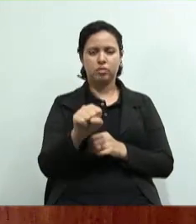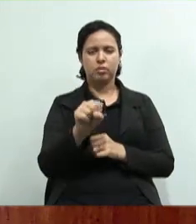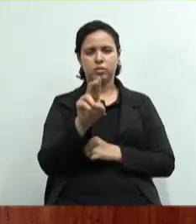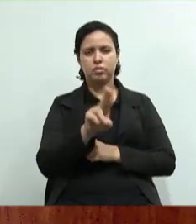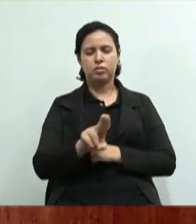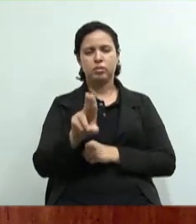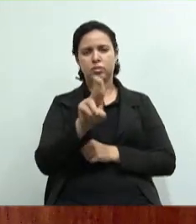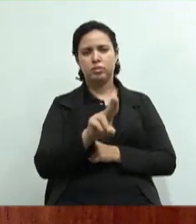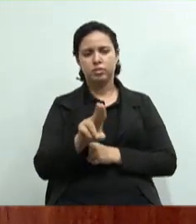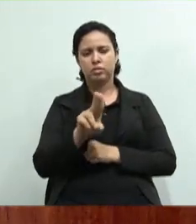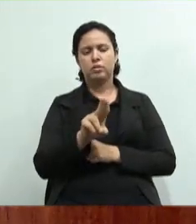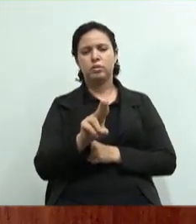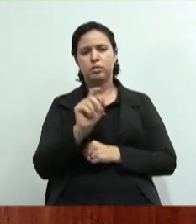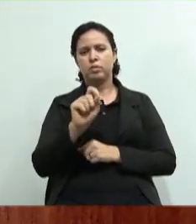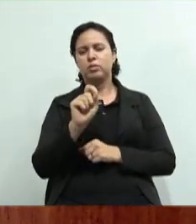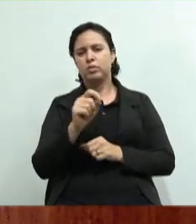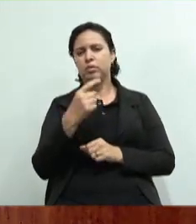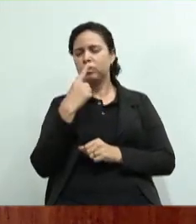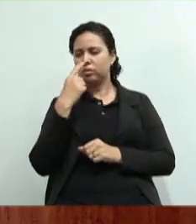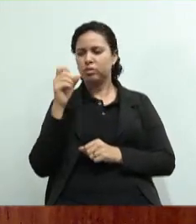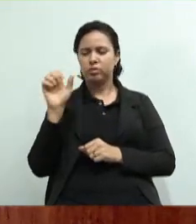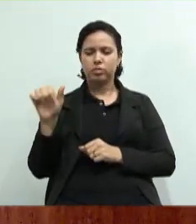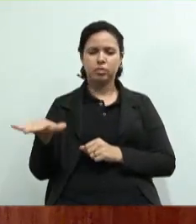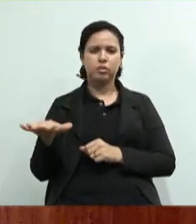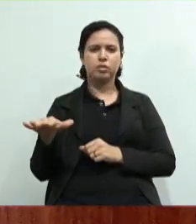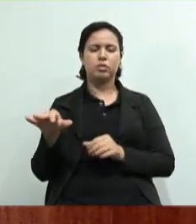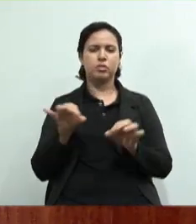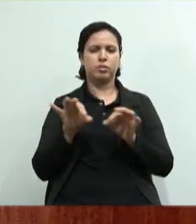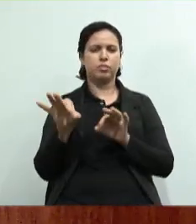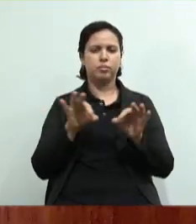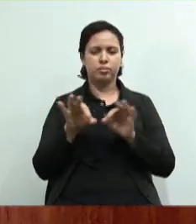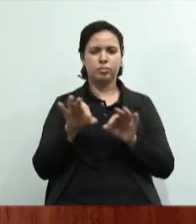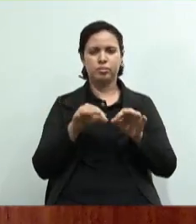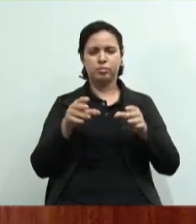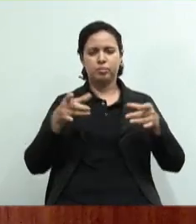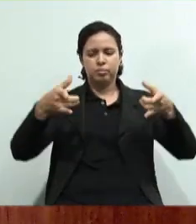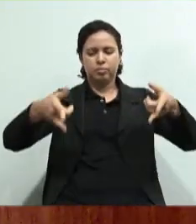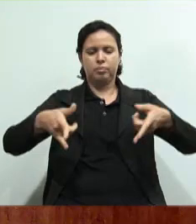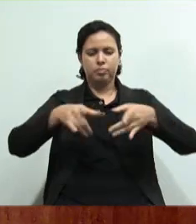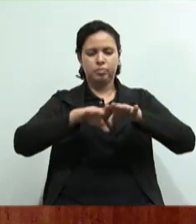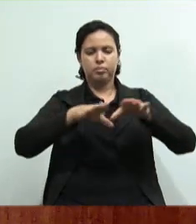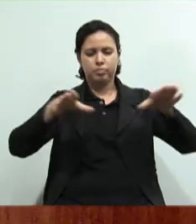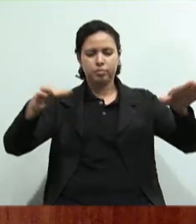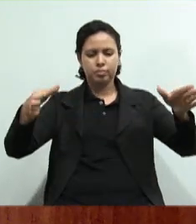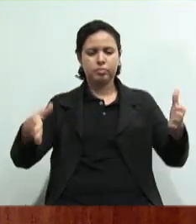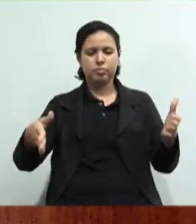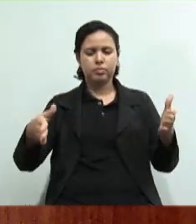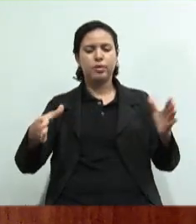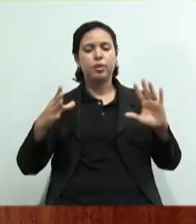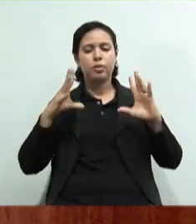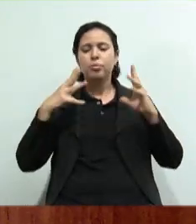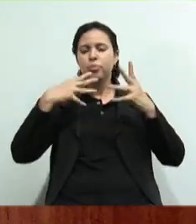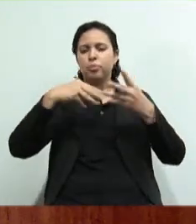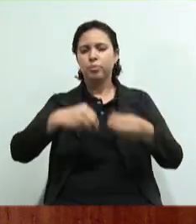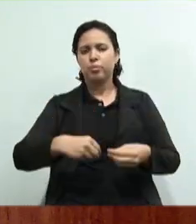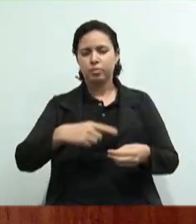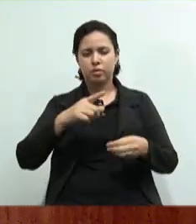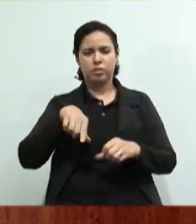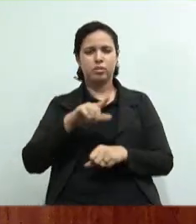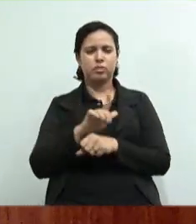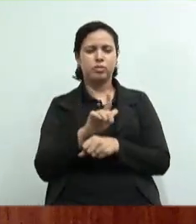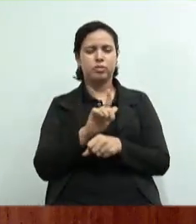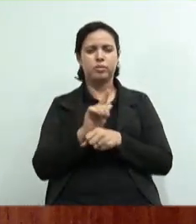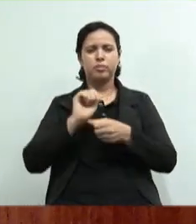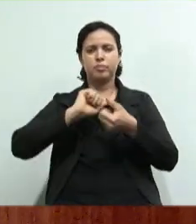Utilização, o que não vai mais utilizar, joga fora, né? Organiza o quarto. Então, isso tudo, né, envolve a gestão da